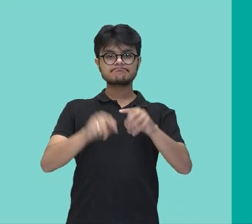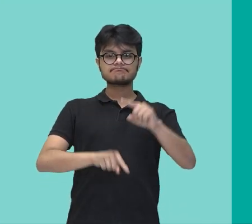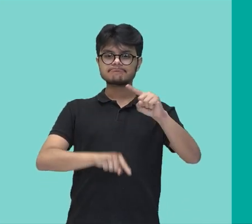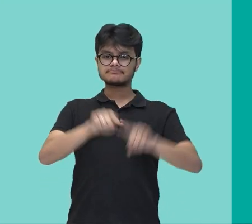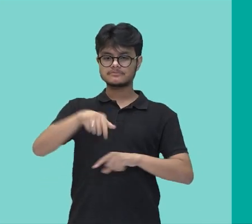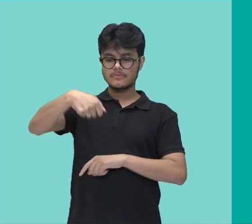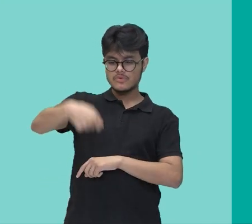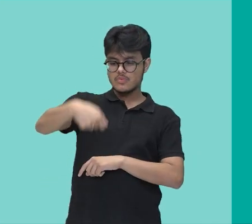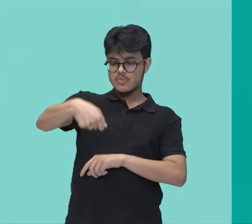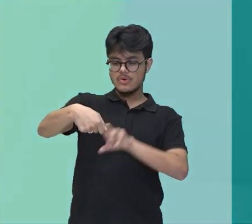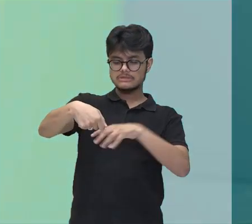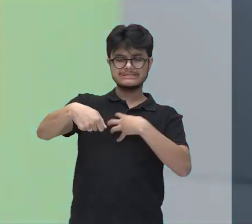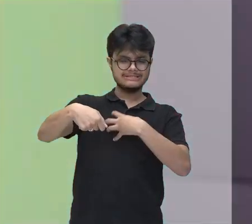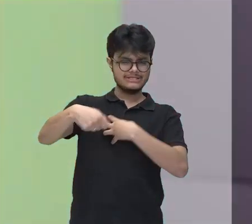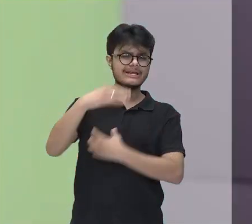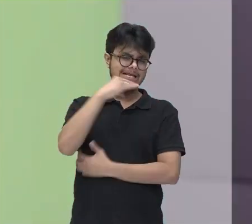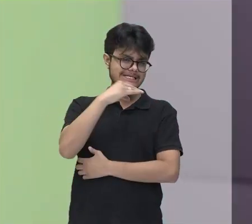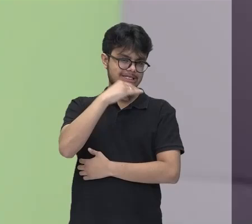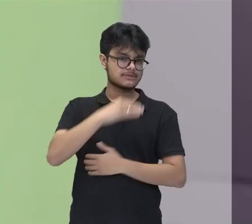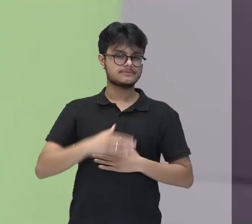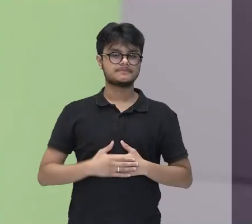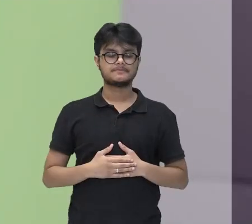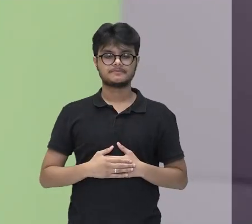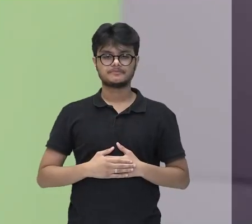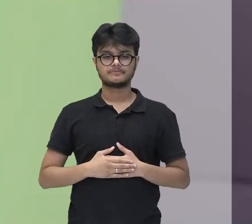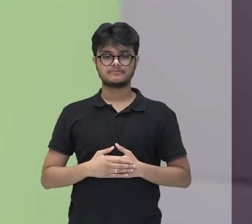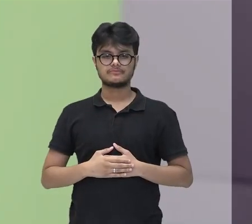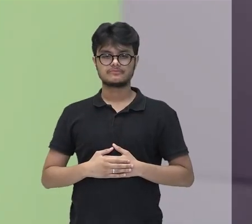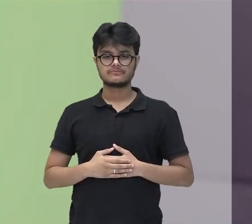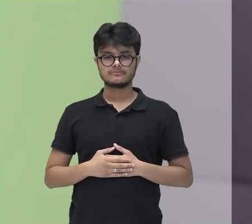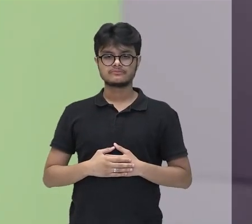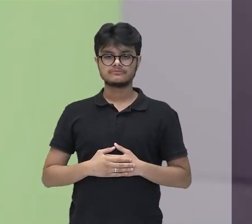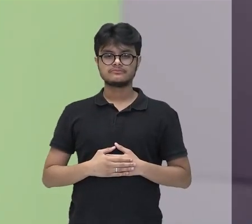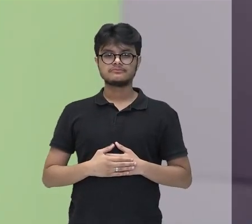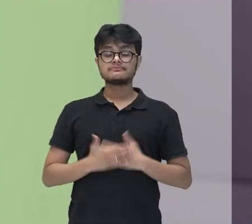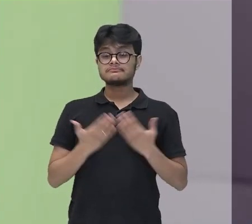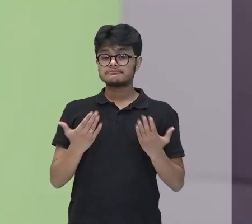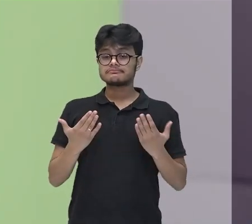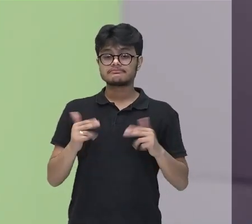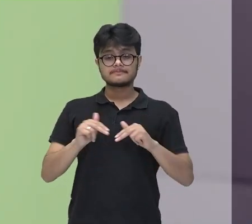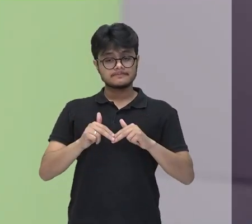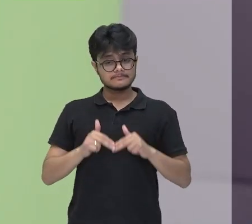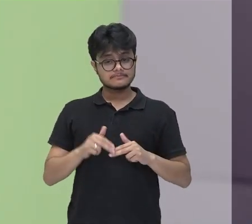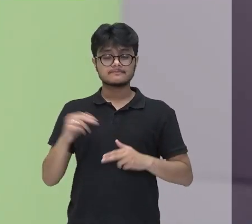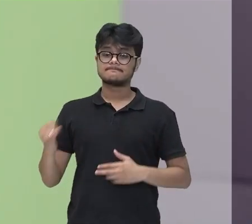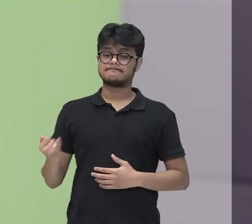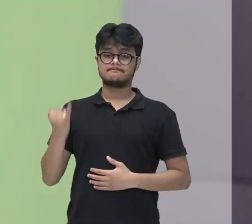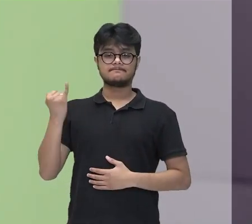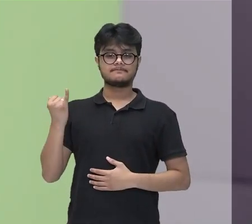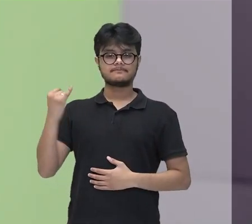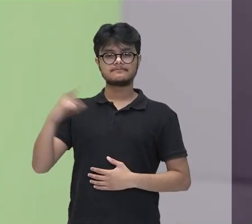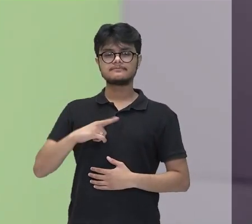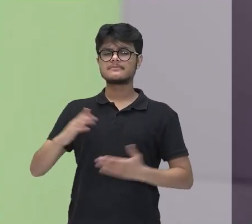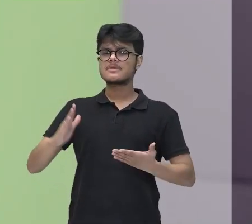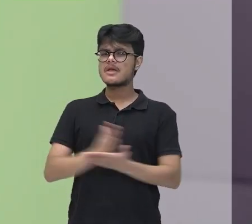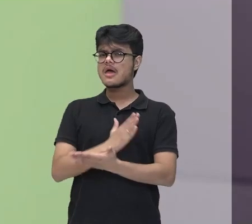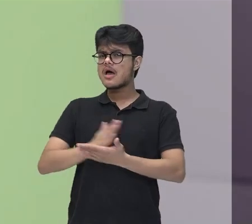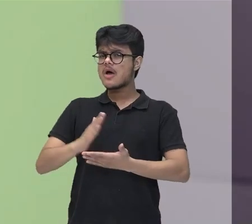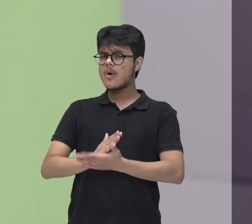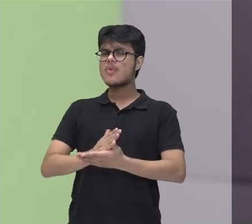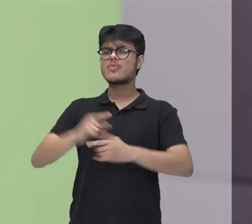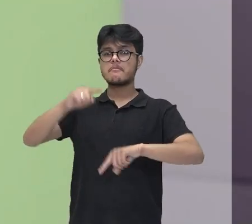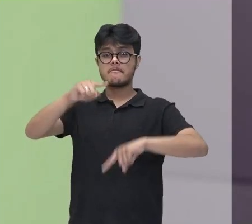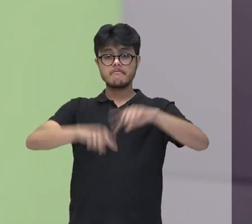da panela. E aí é que nós temos a importância dos materiais que são isolantes,